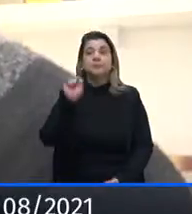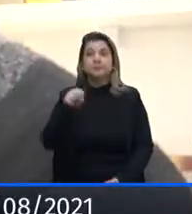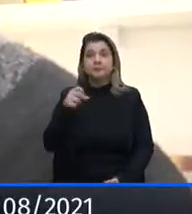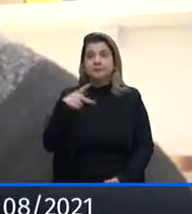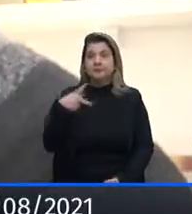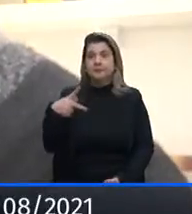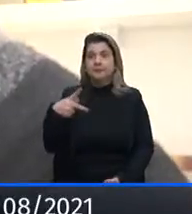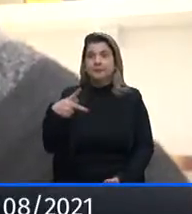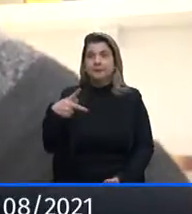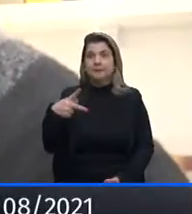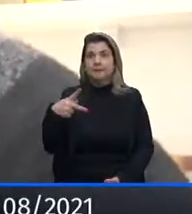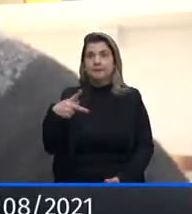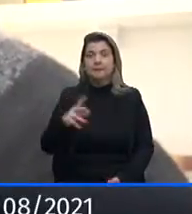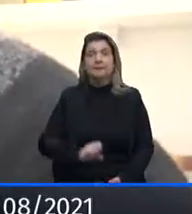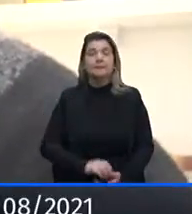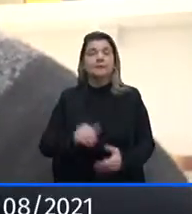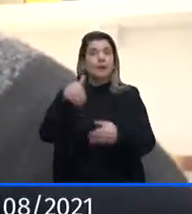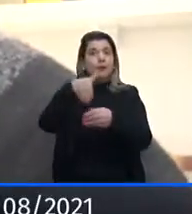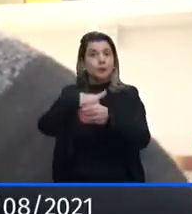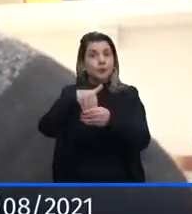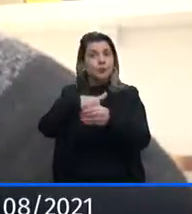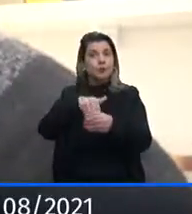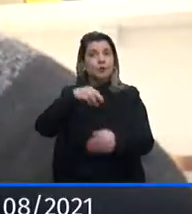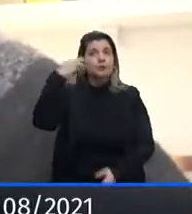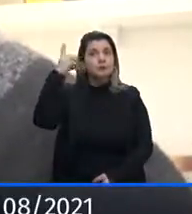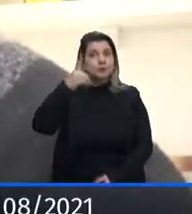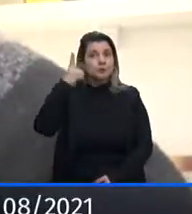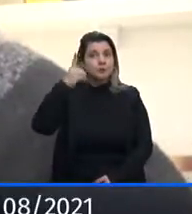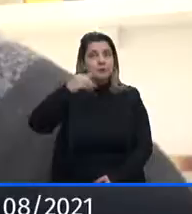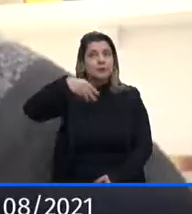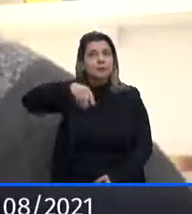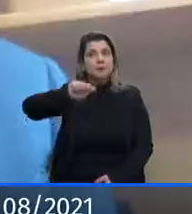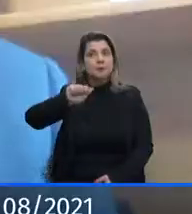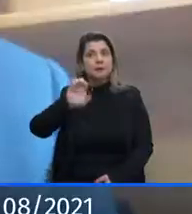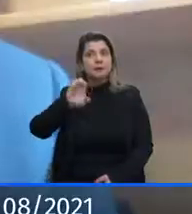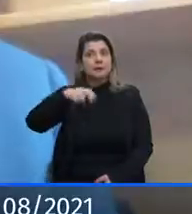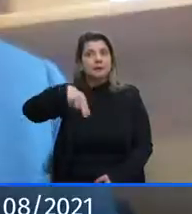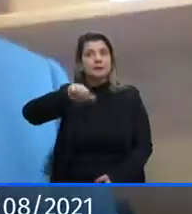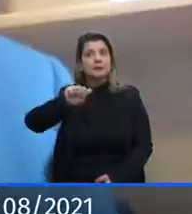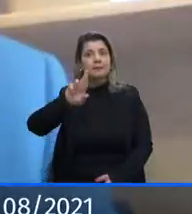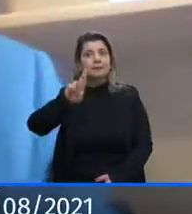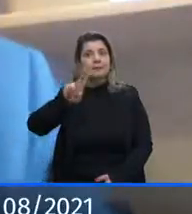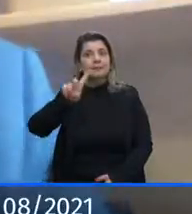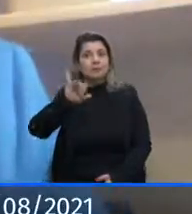Favorável, presidente. O voto, deputado Mainardi.